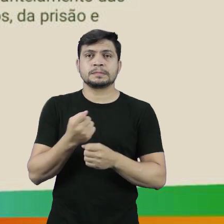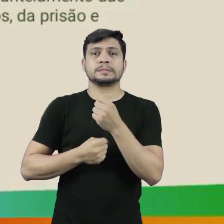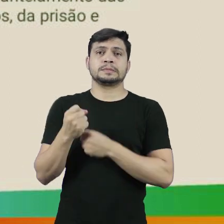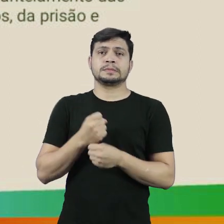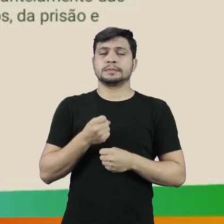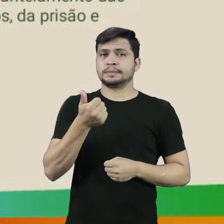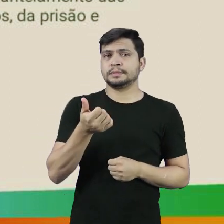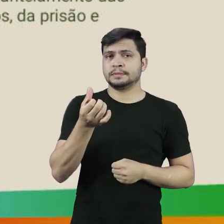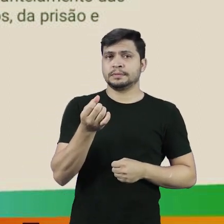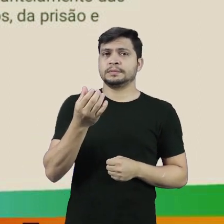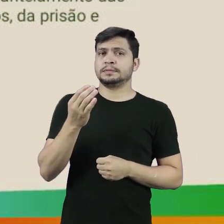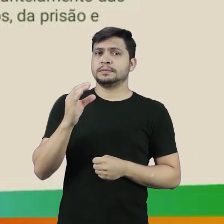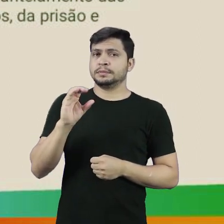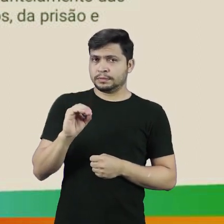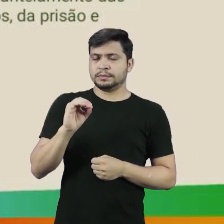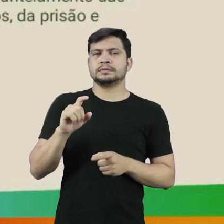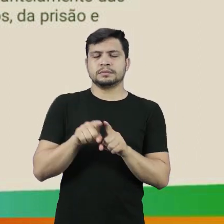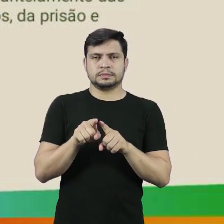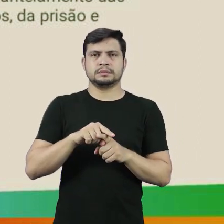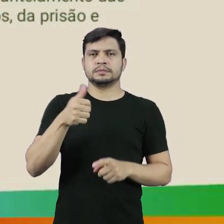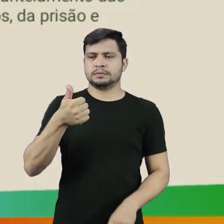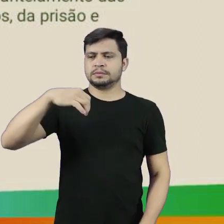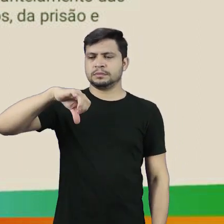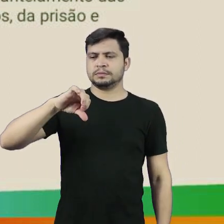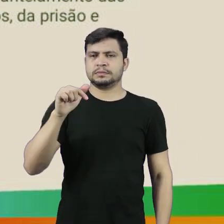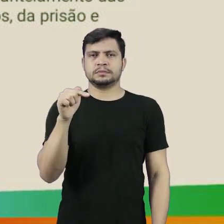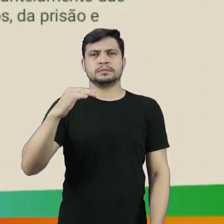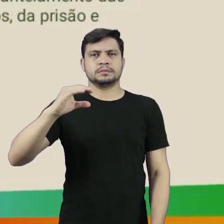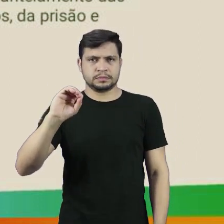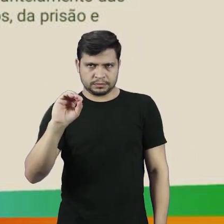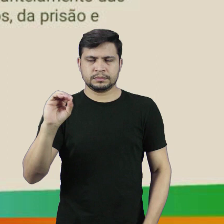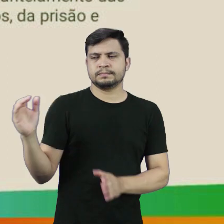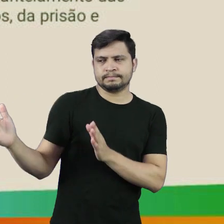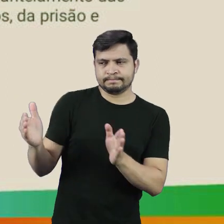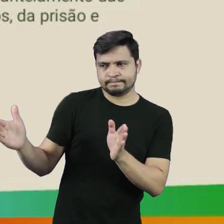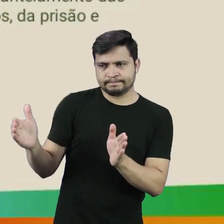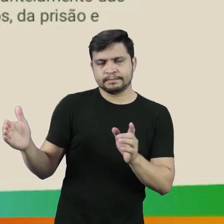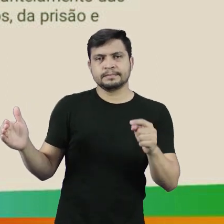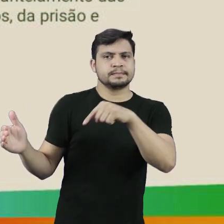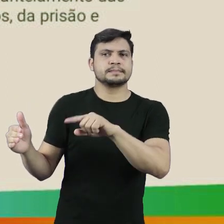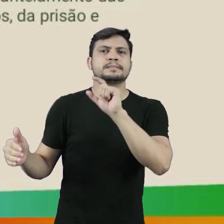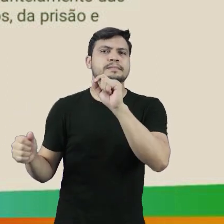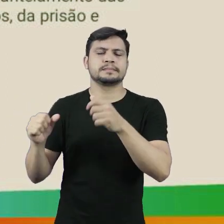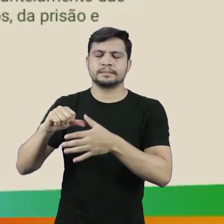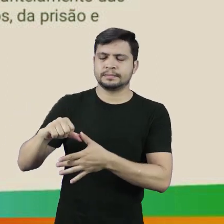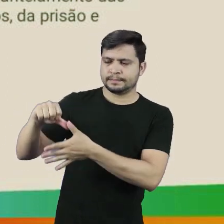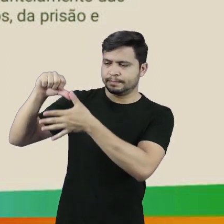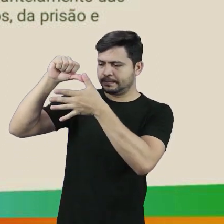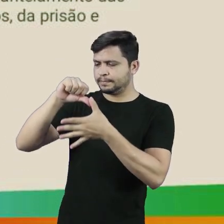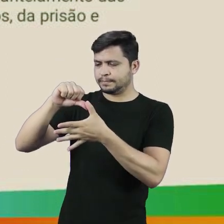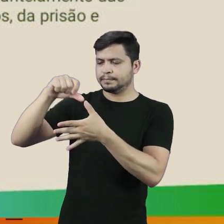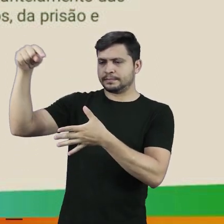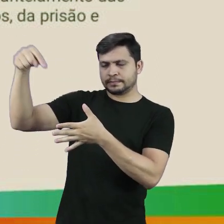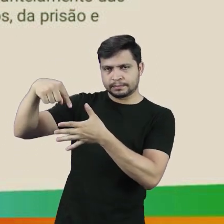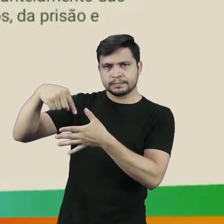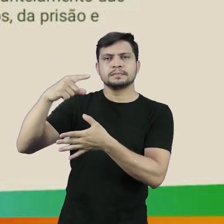e 1970, olha só o período da ditadura militar e da Guerra Fria, a América Latina viveu a